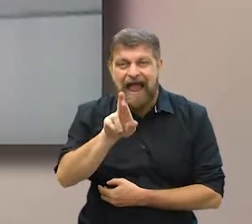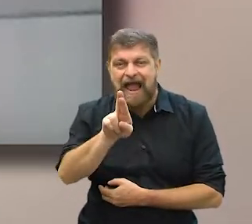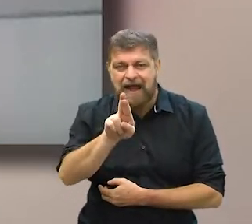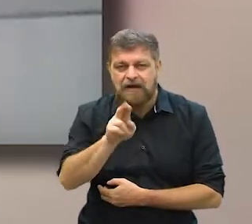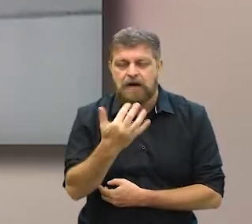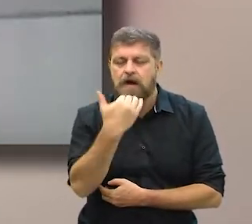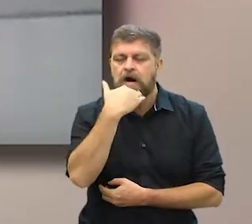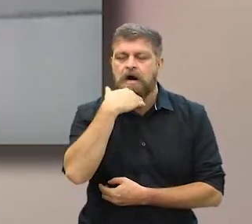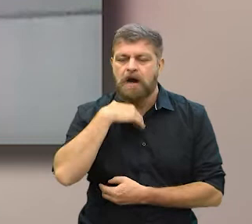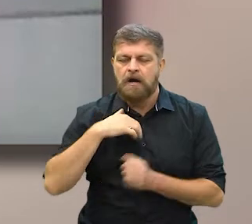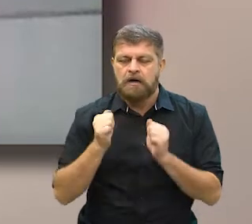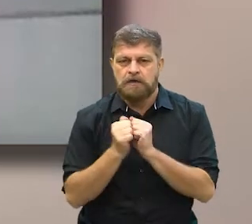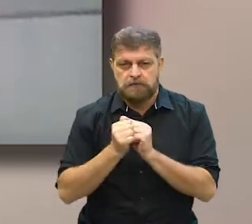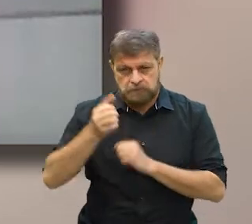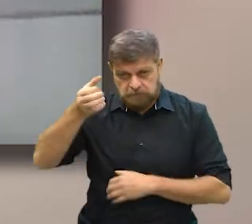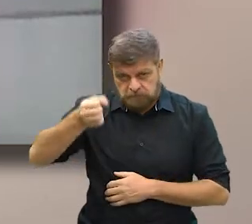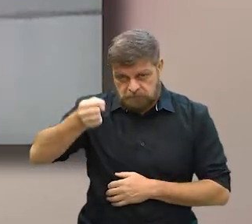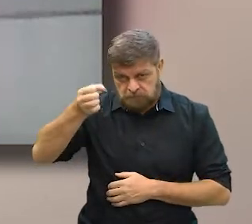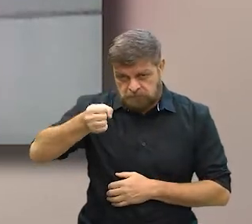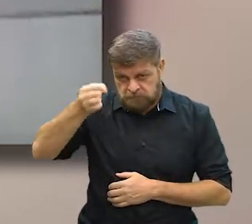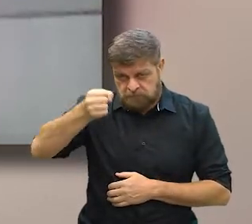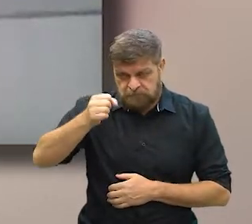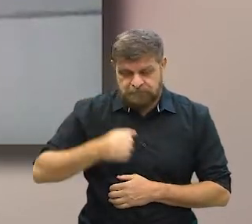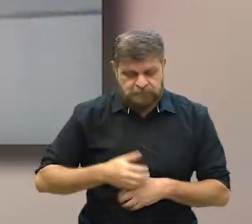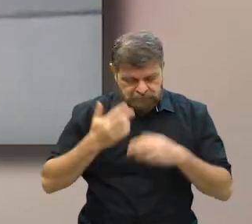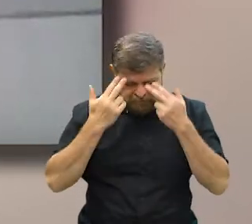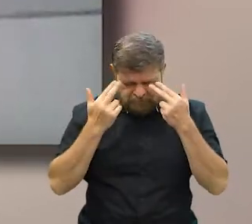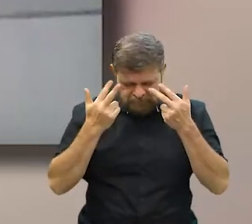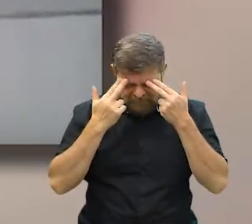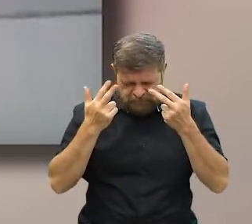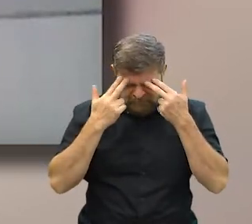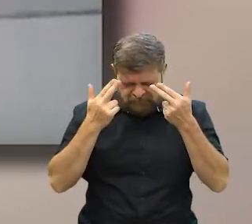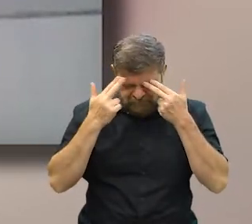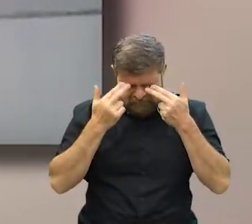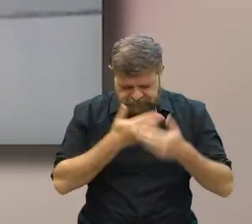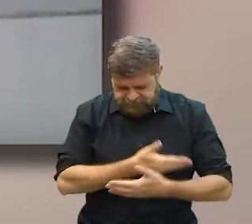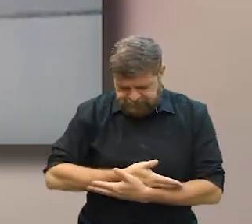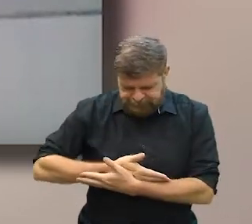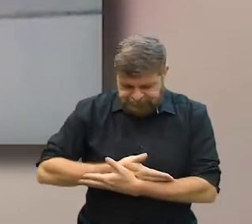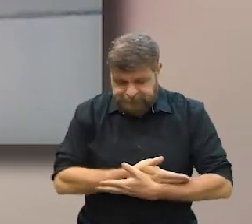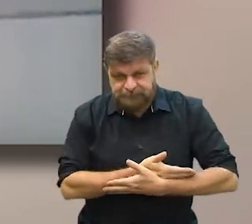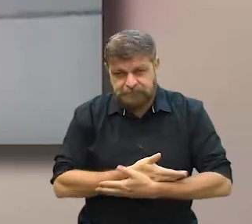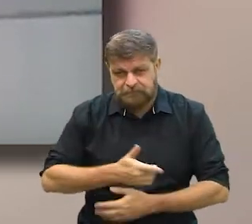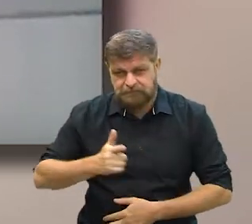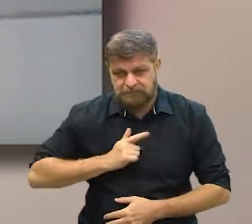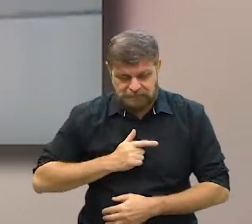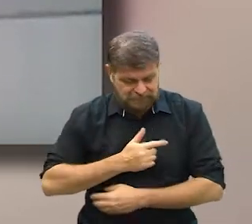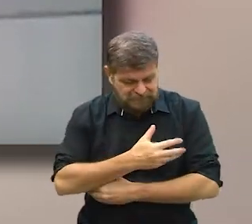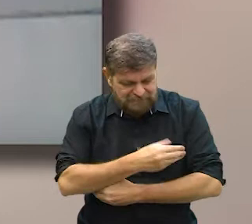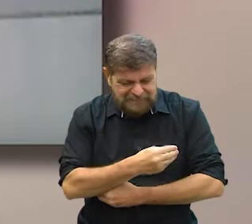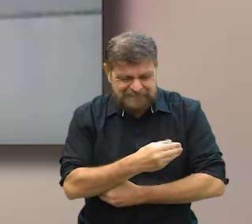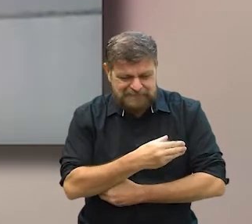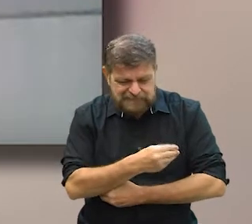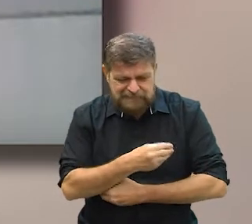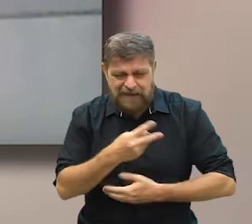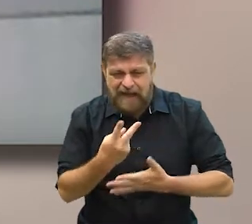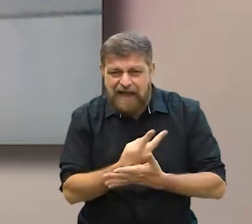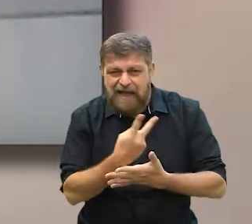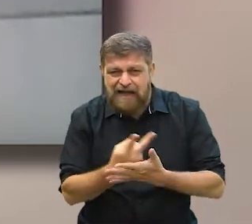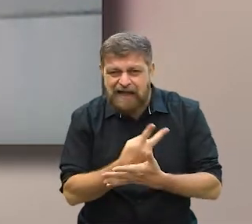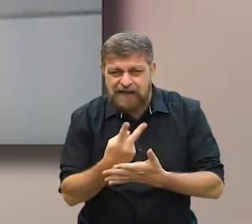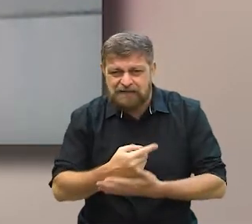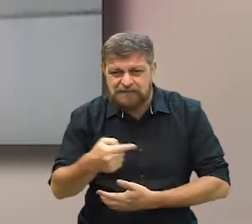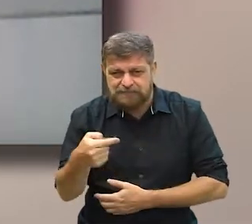que arrota. Né? Por que arrota? Arrota porque engoliu ar junto com o leite. Então, isso é normal.